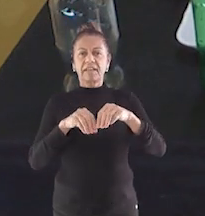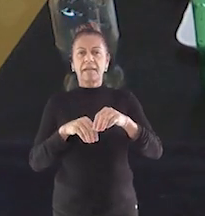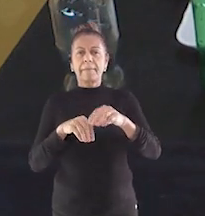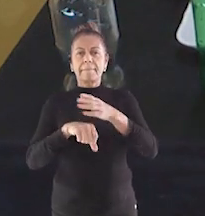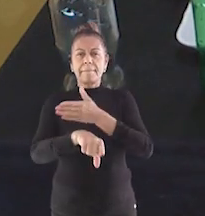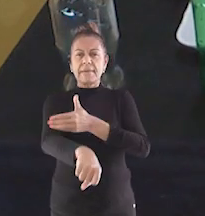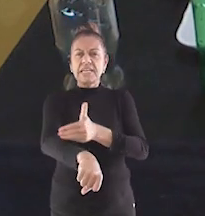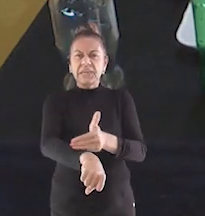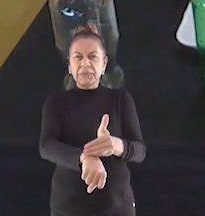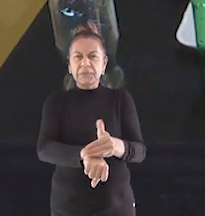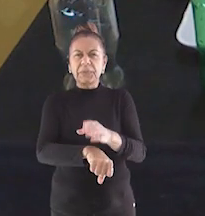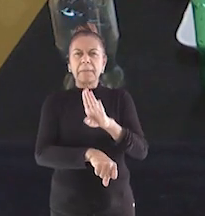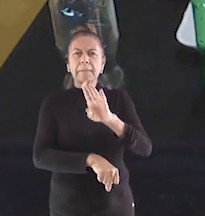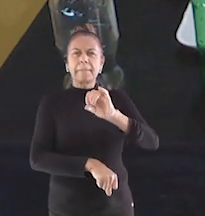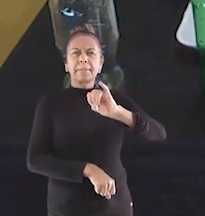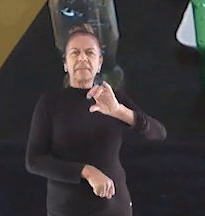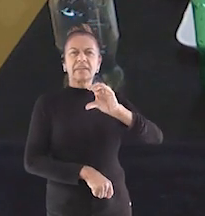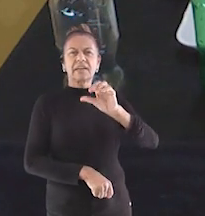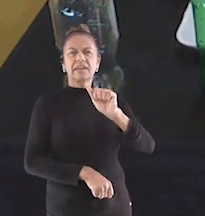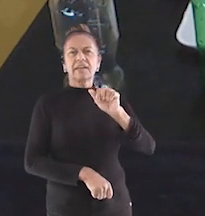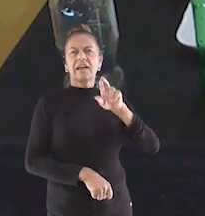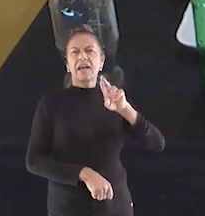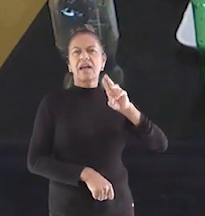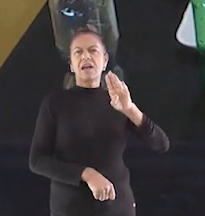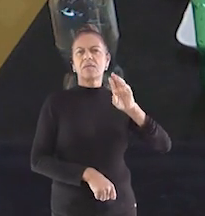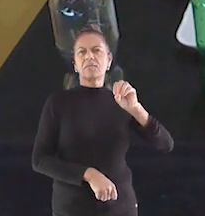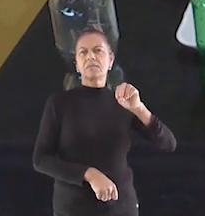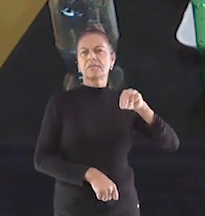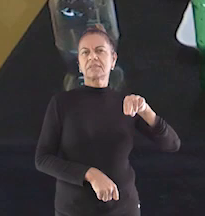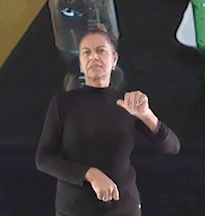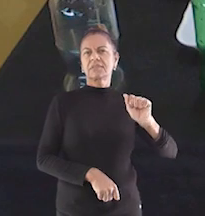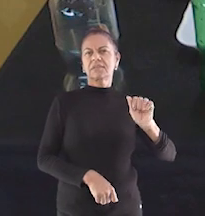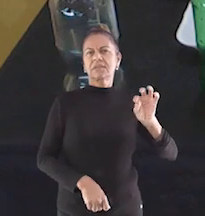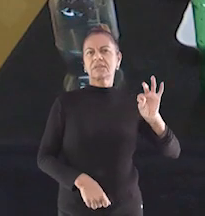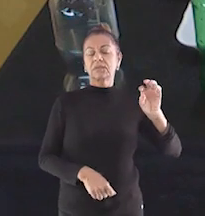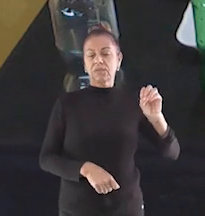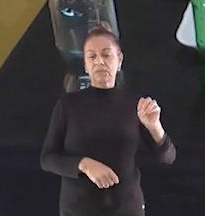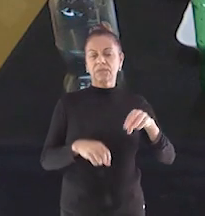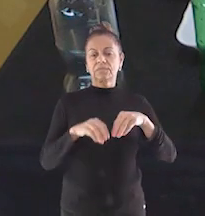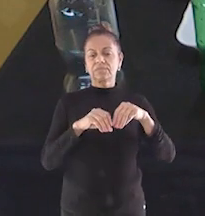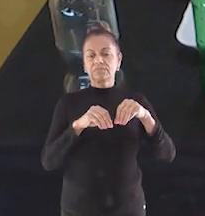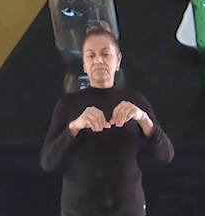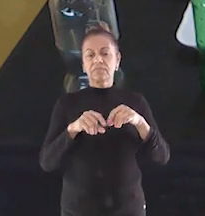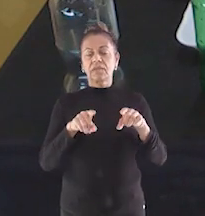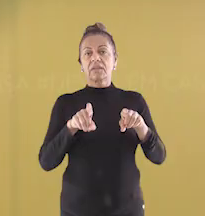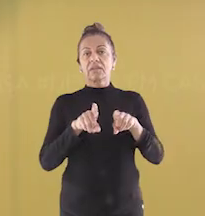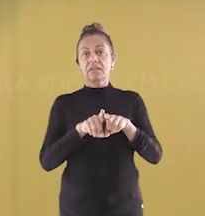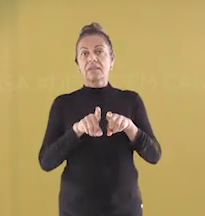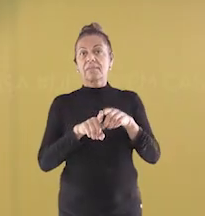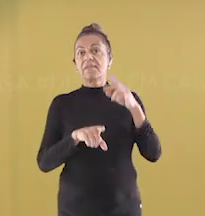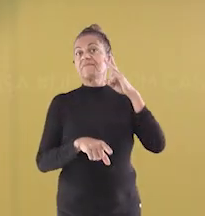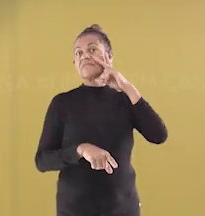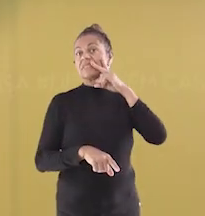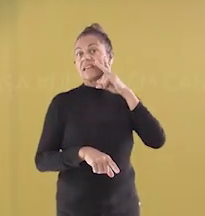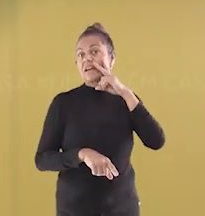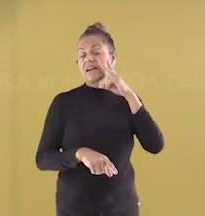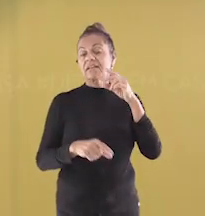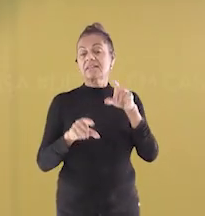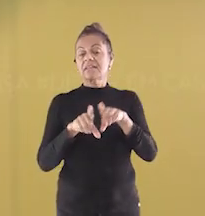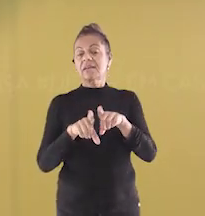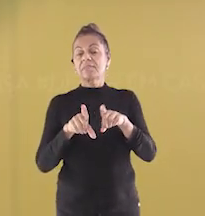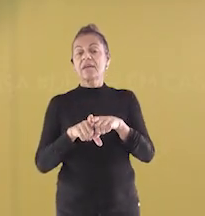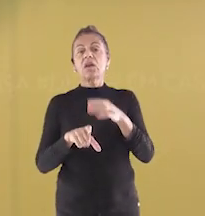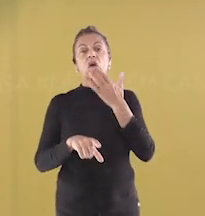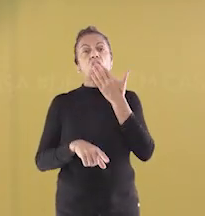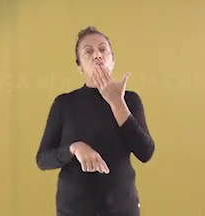uma xícara de chá de bicarbonato de sódio, uma xícara de vinagre e